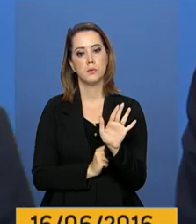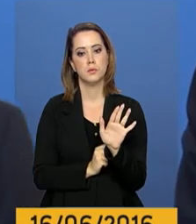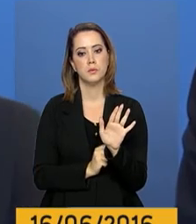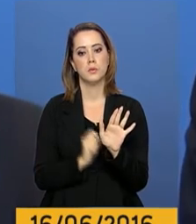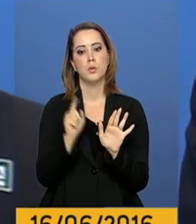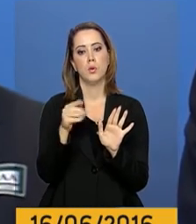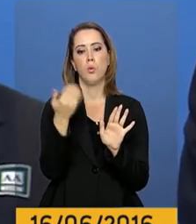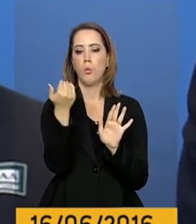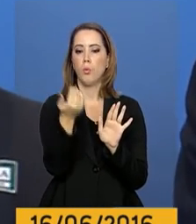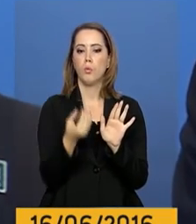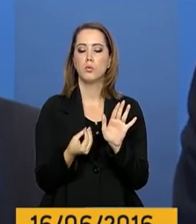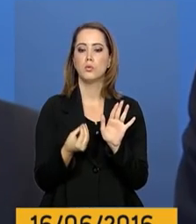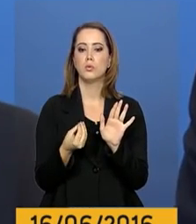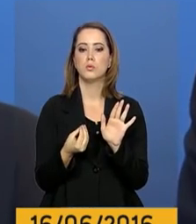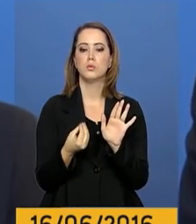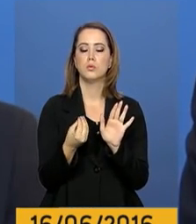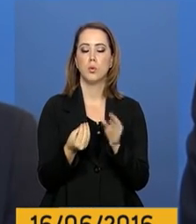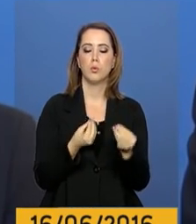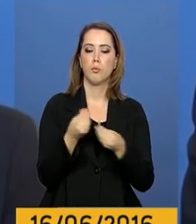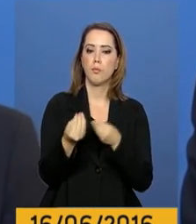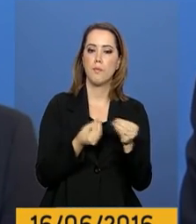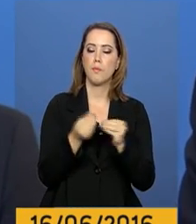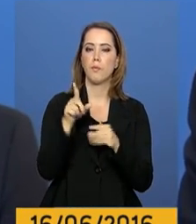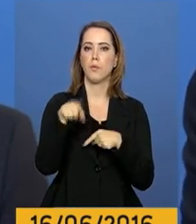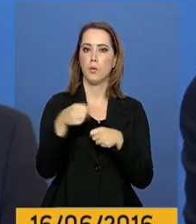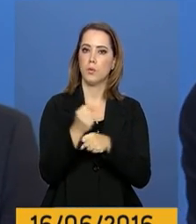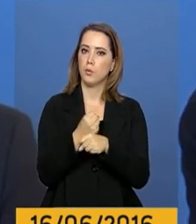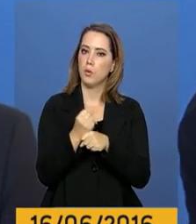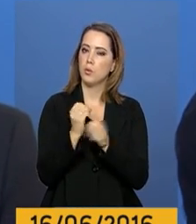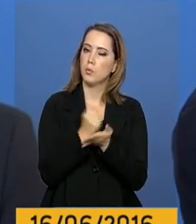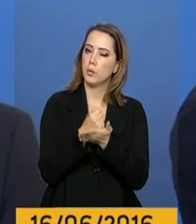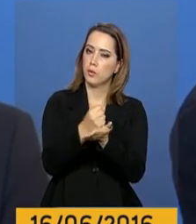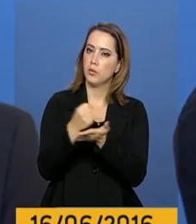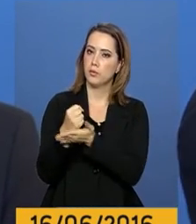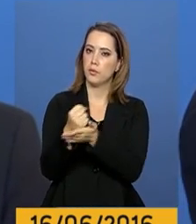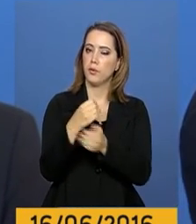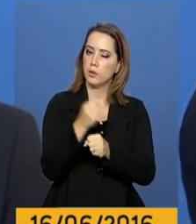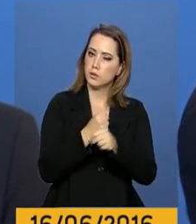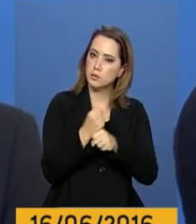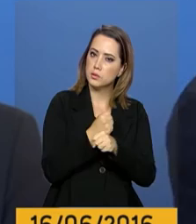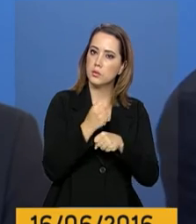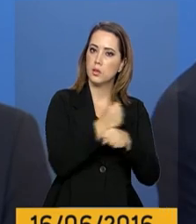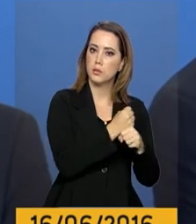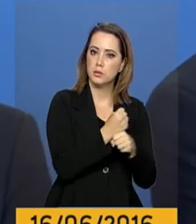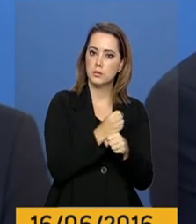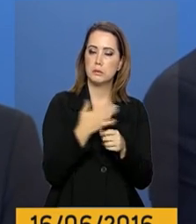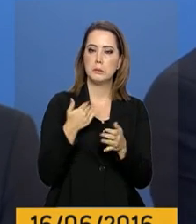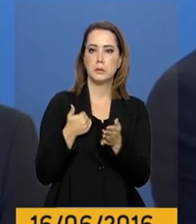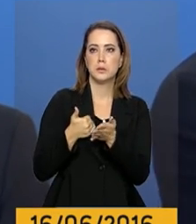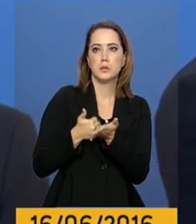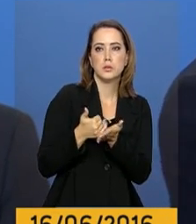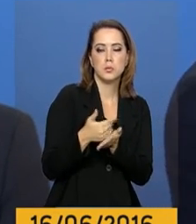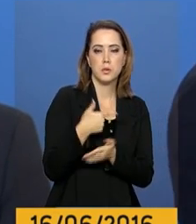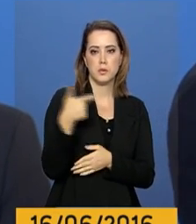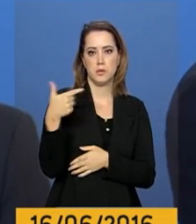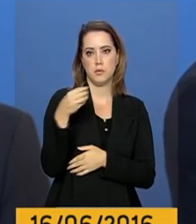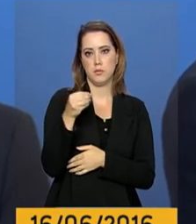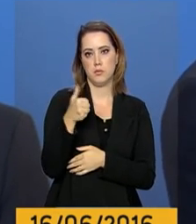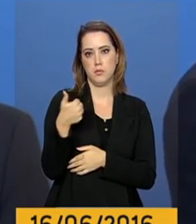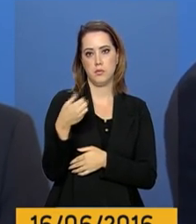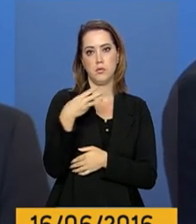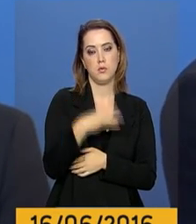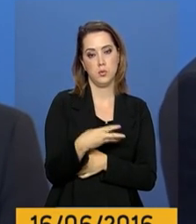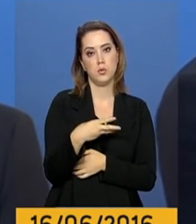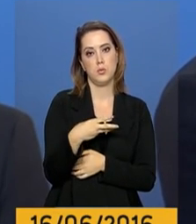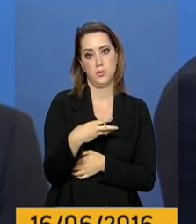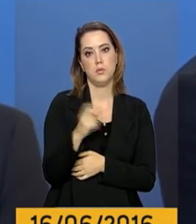o processo de oferta ano a ano do FIES desde 2013, que é o número que eu